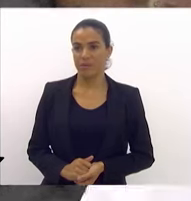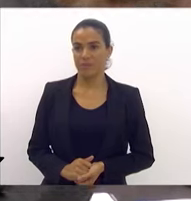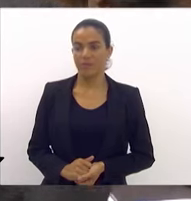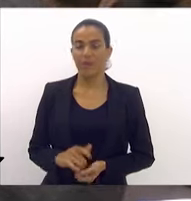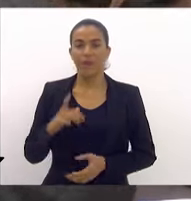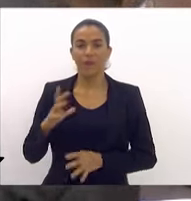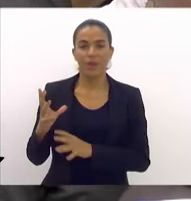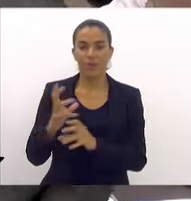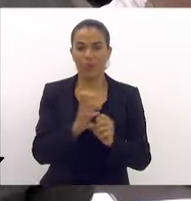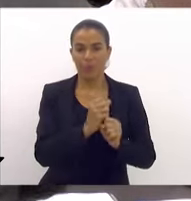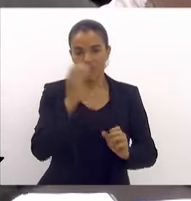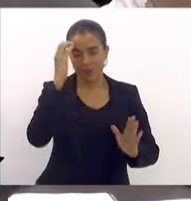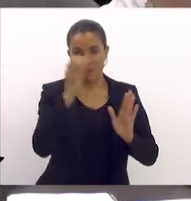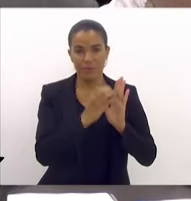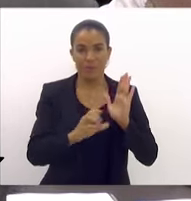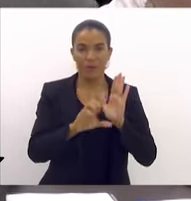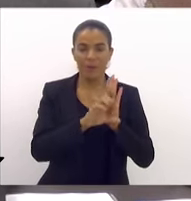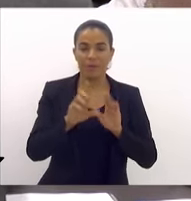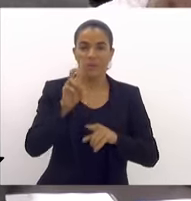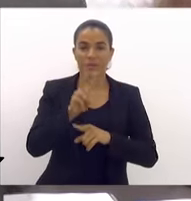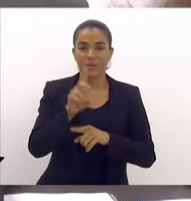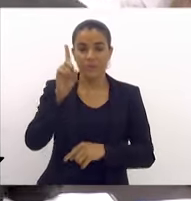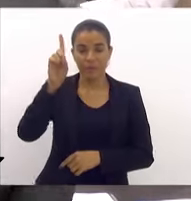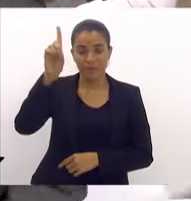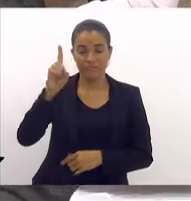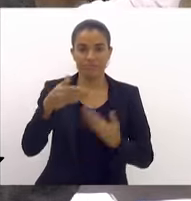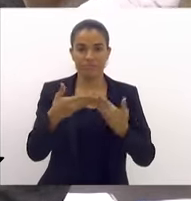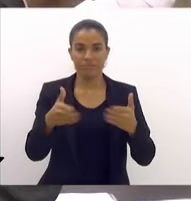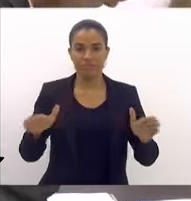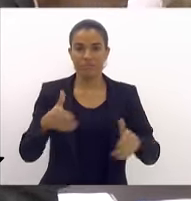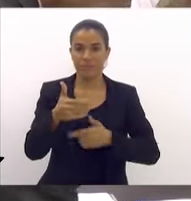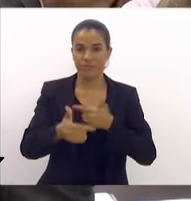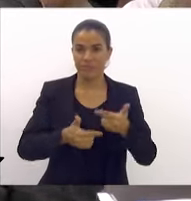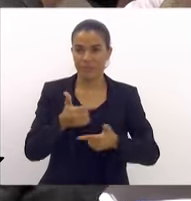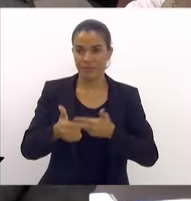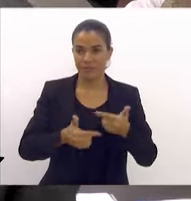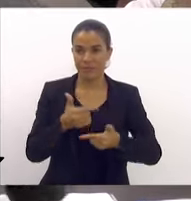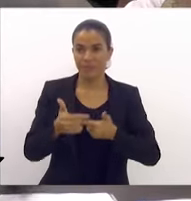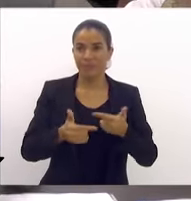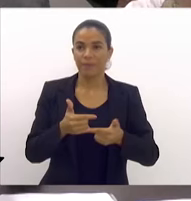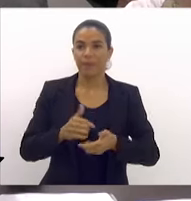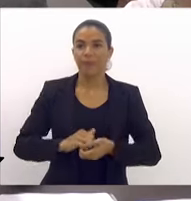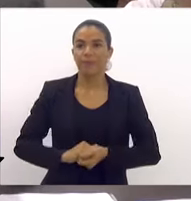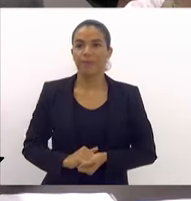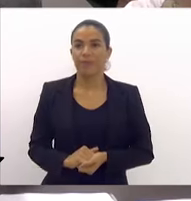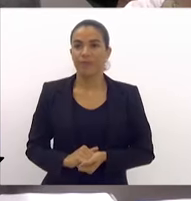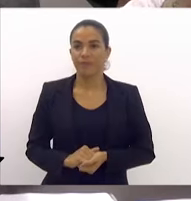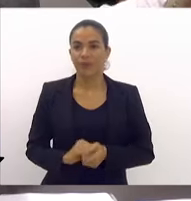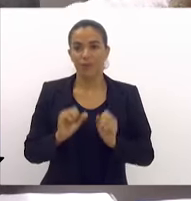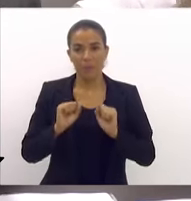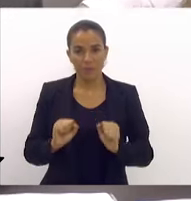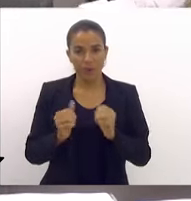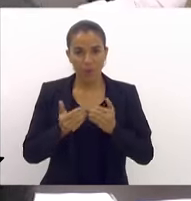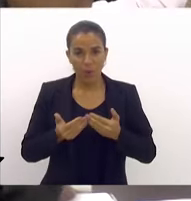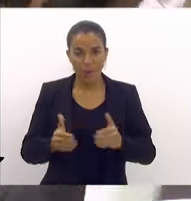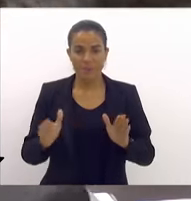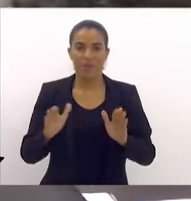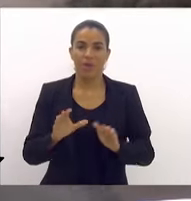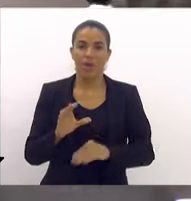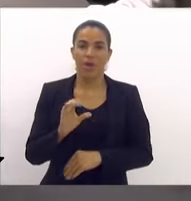havendo número legal, sob a proteção de Deus, declaro abertos os trabalhos. Luiz Paulo, acho que a gente já pode começar com a ordinária.